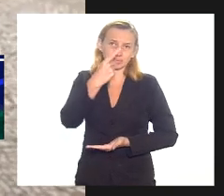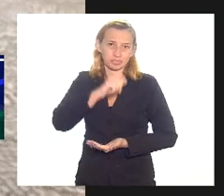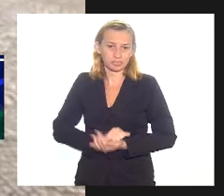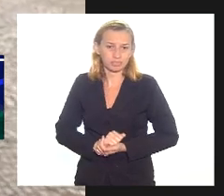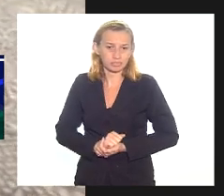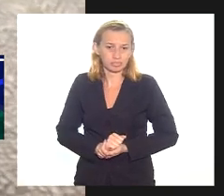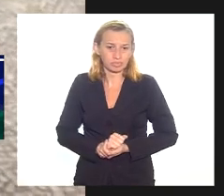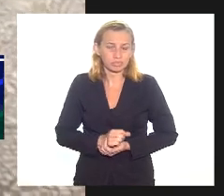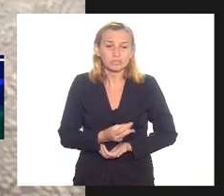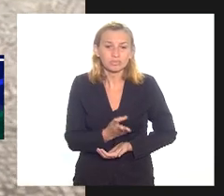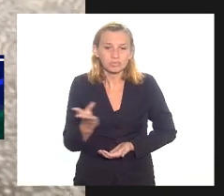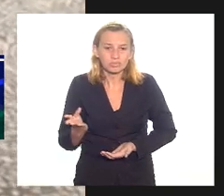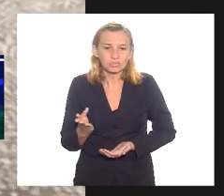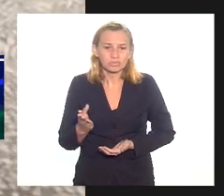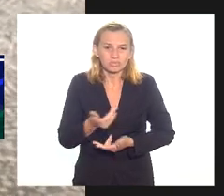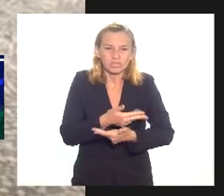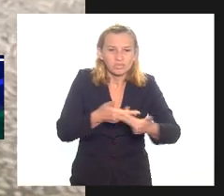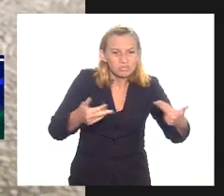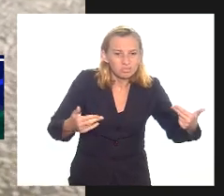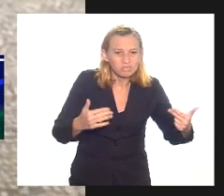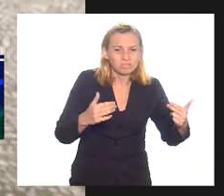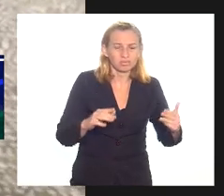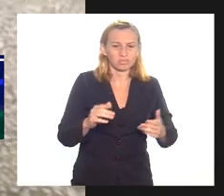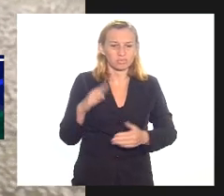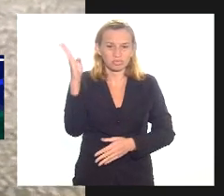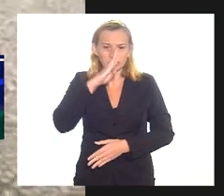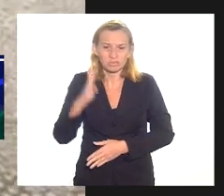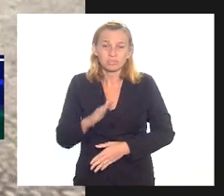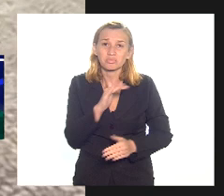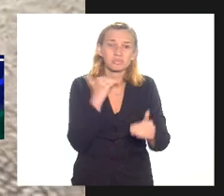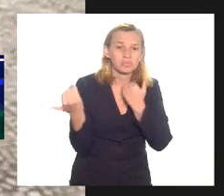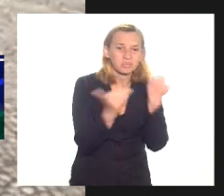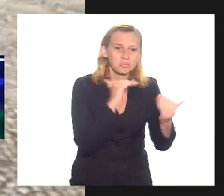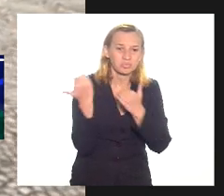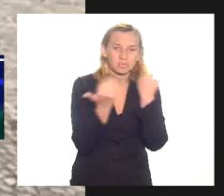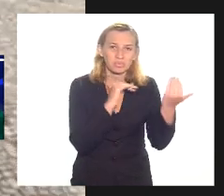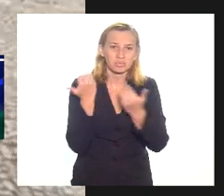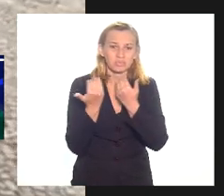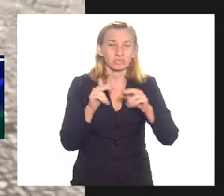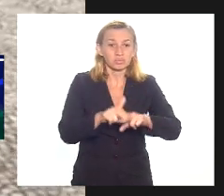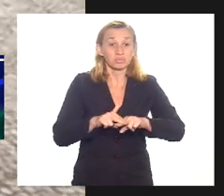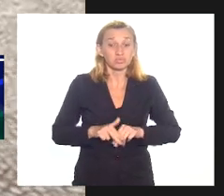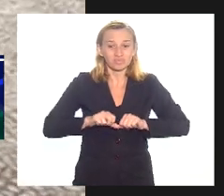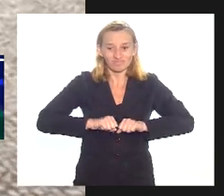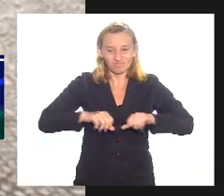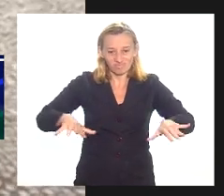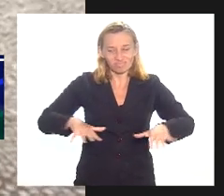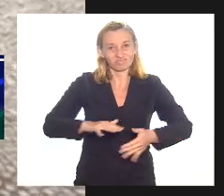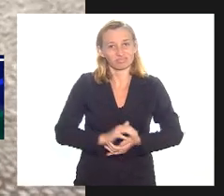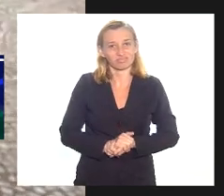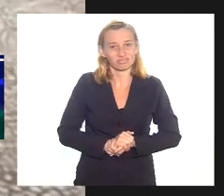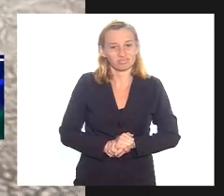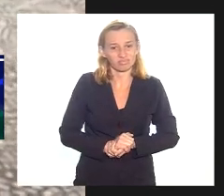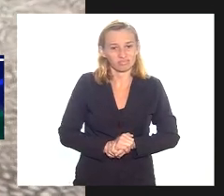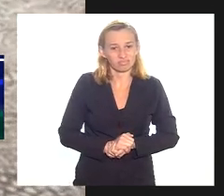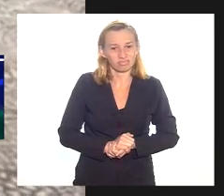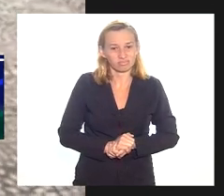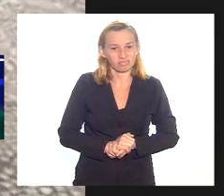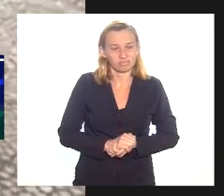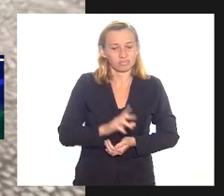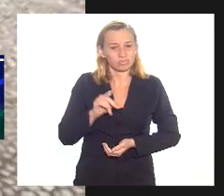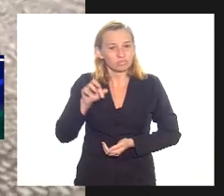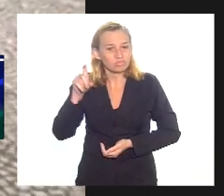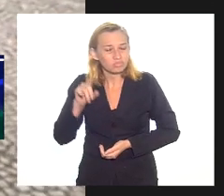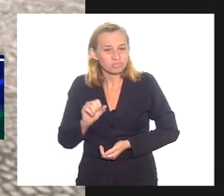Enquanto centenas de milhares de brasileiros morrem em razão da pandemia, na surdina,